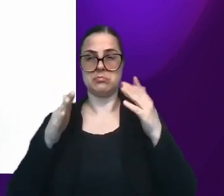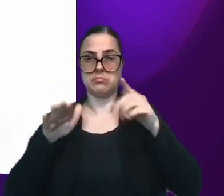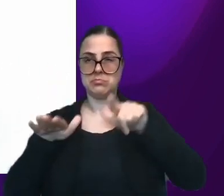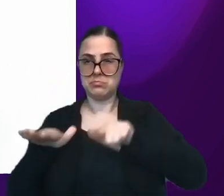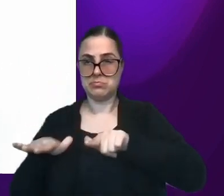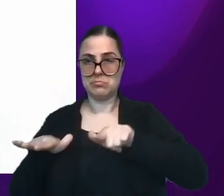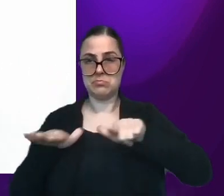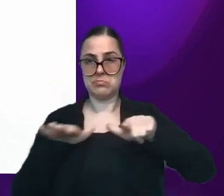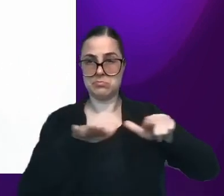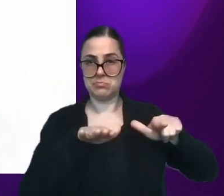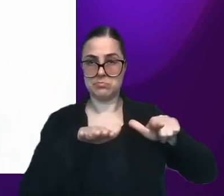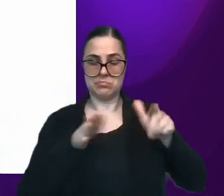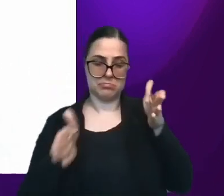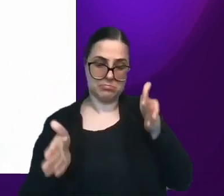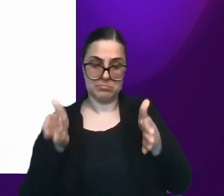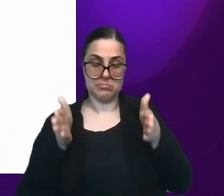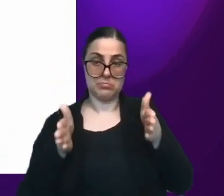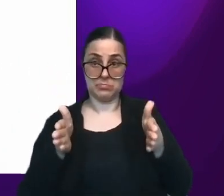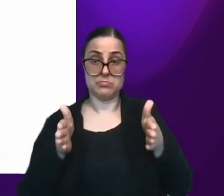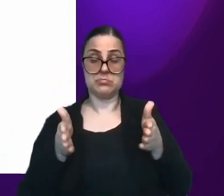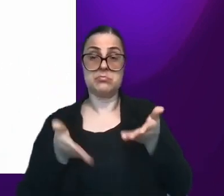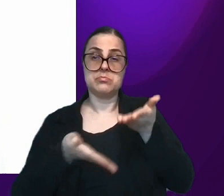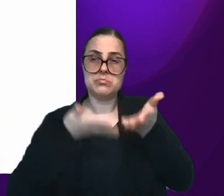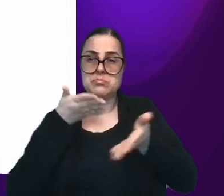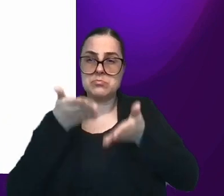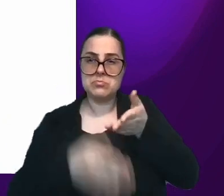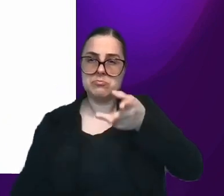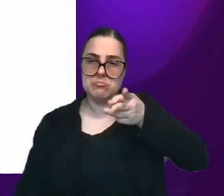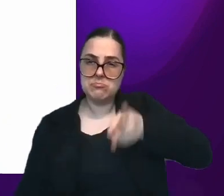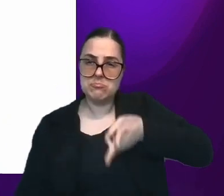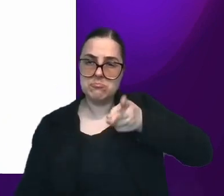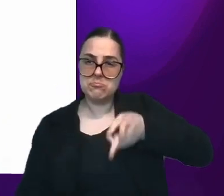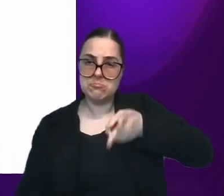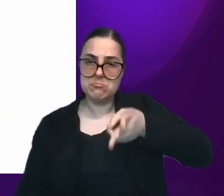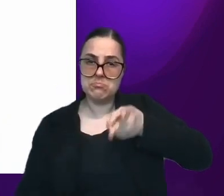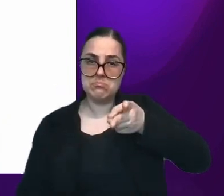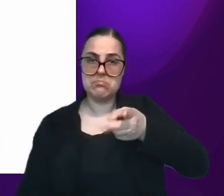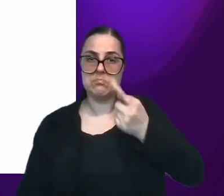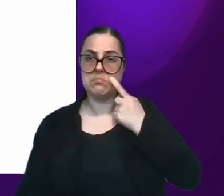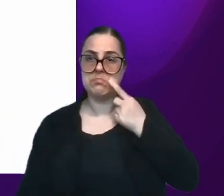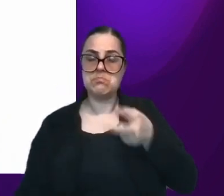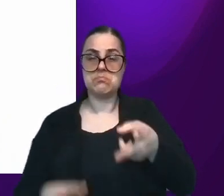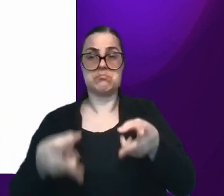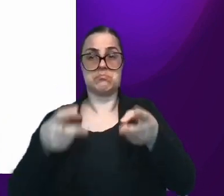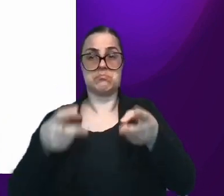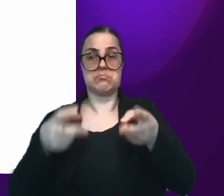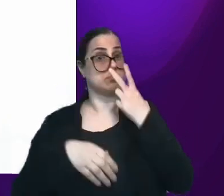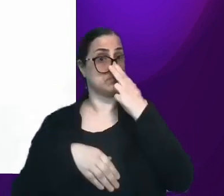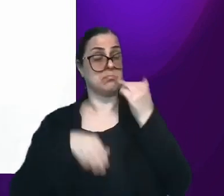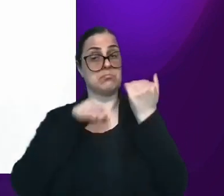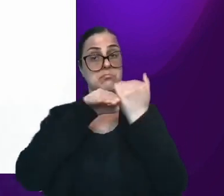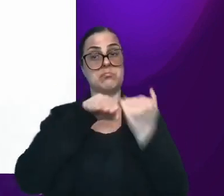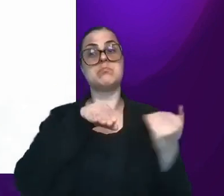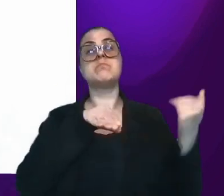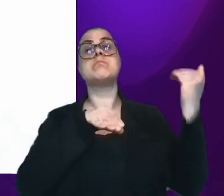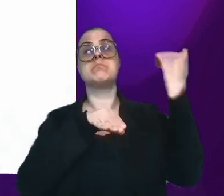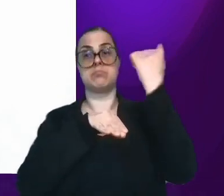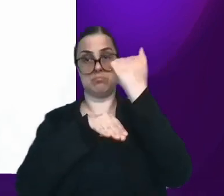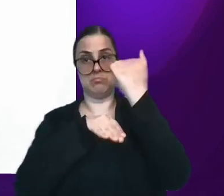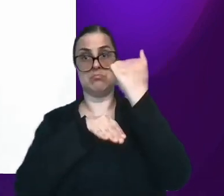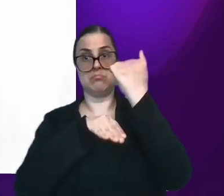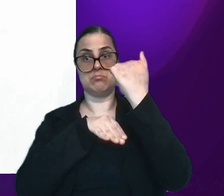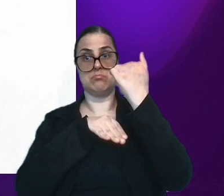a terapia contínua, a gente observa que ela é superior em termos de remoção de